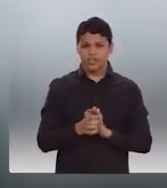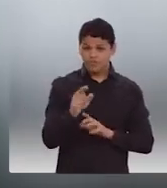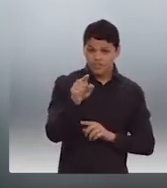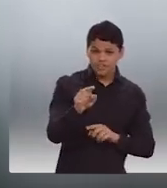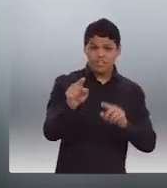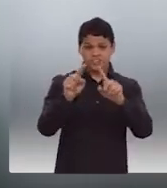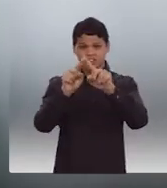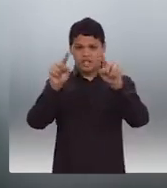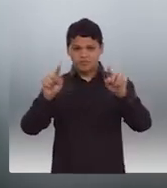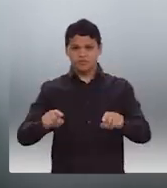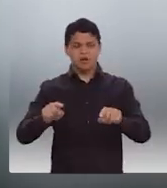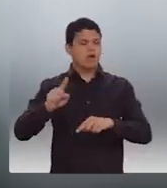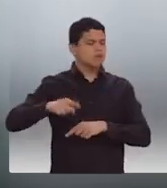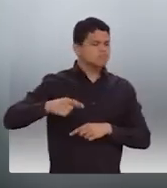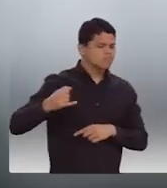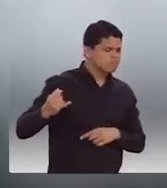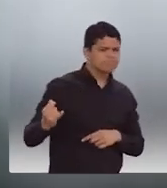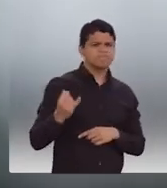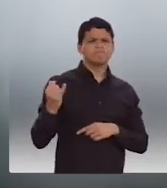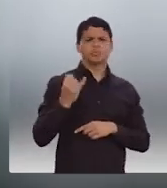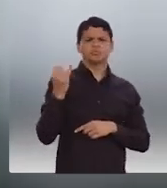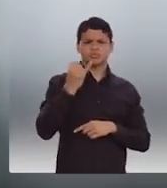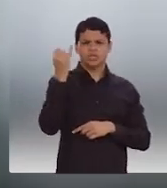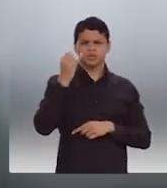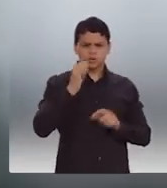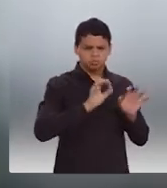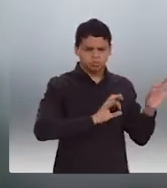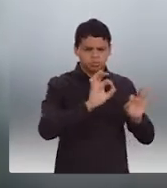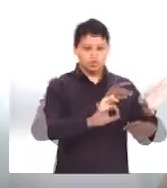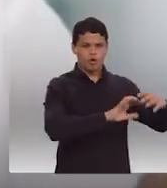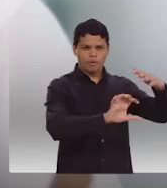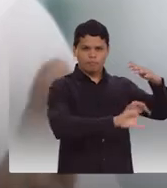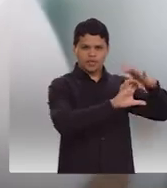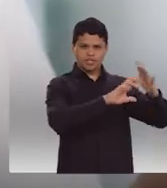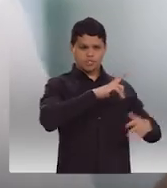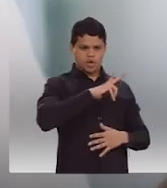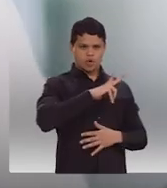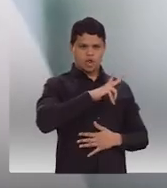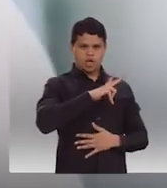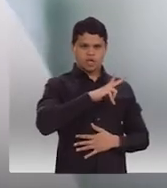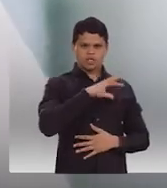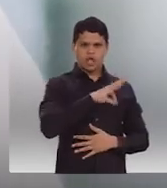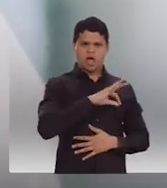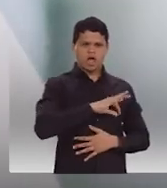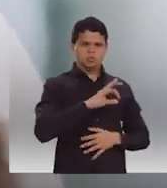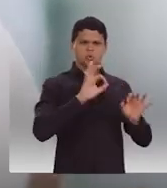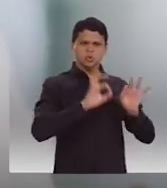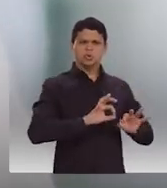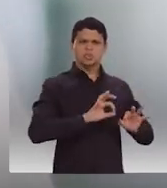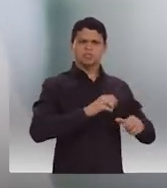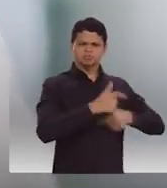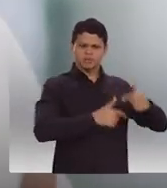Você, servidor, é figura fundamental na reconstrução do Amazonas em 12 meses. Sem salários em dia, não existe quem